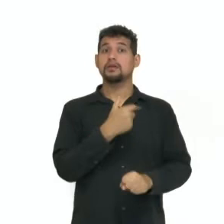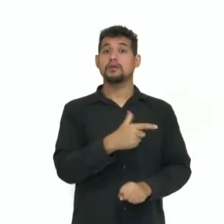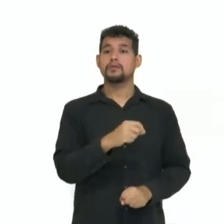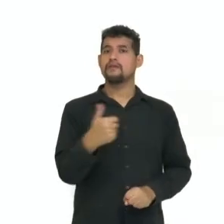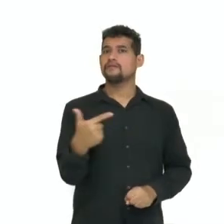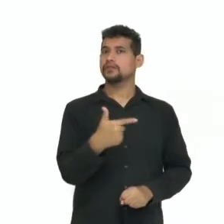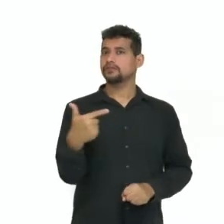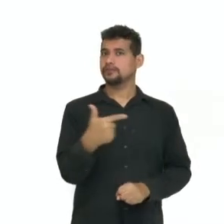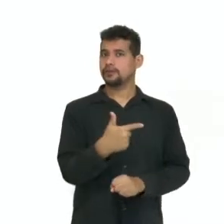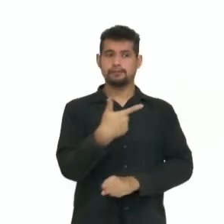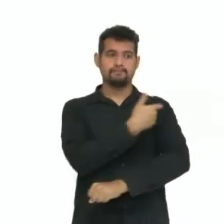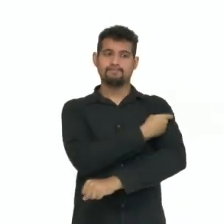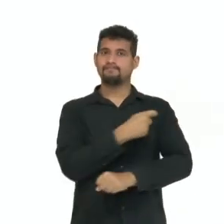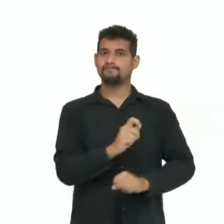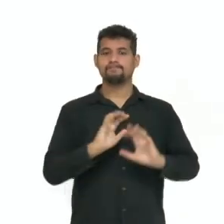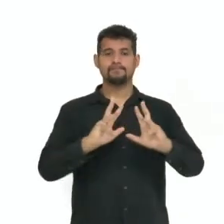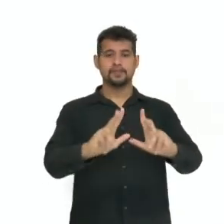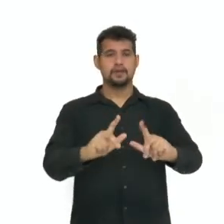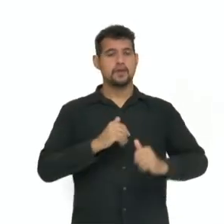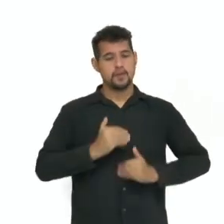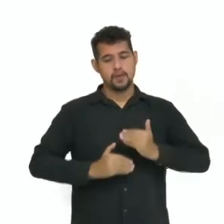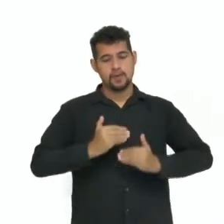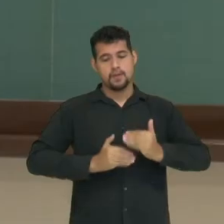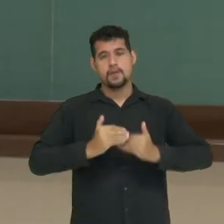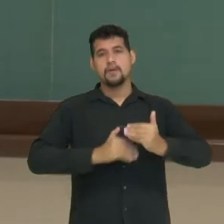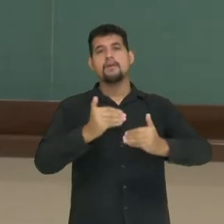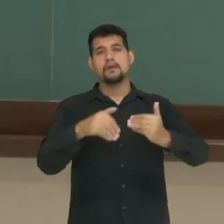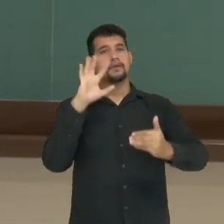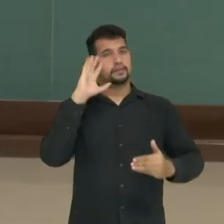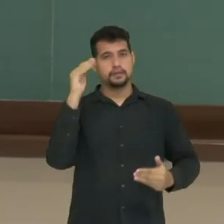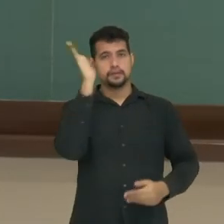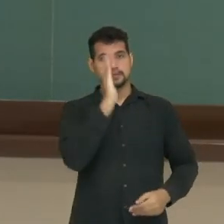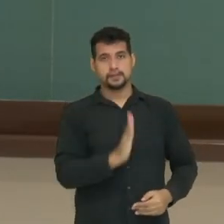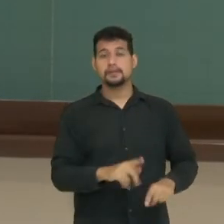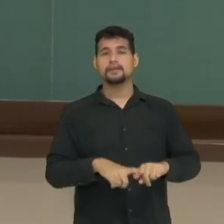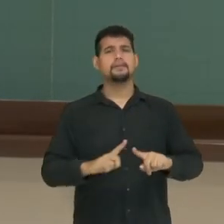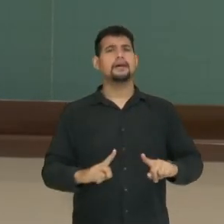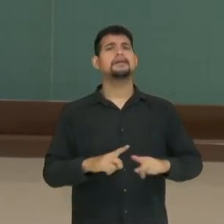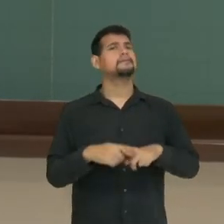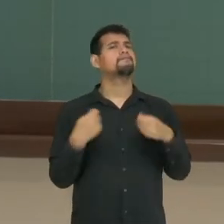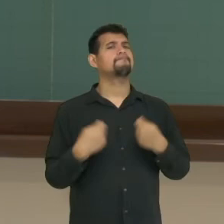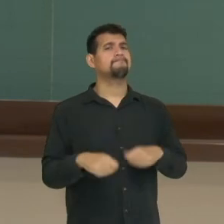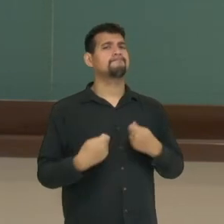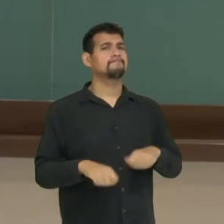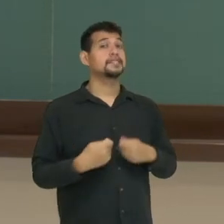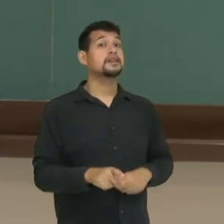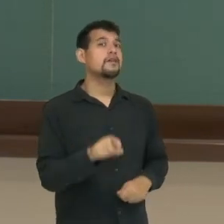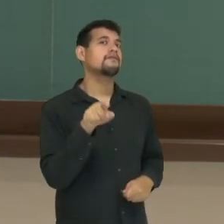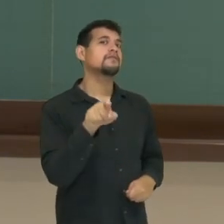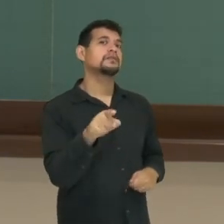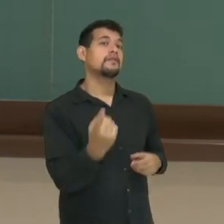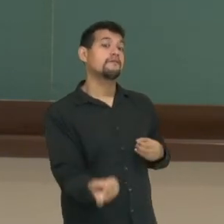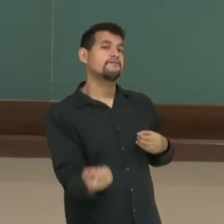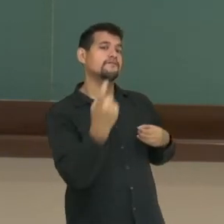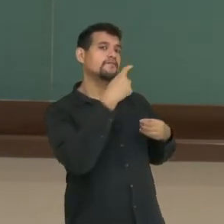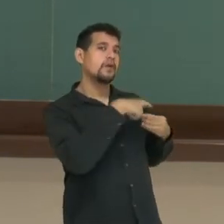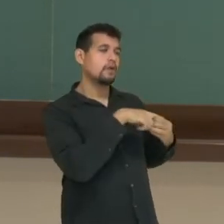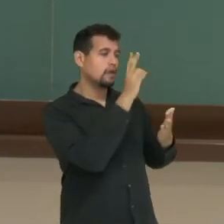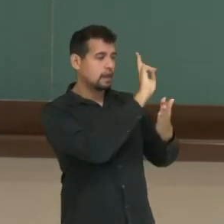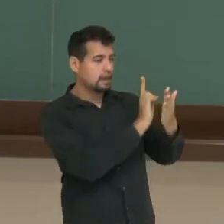2022, considerando o ritmo atual da vacinação no país. Então, é necessário que você volte ao